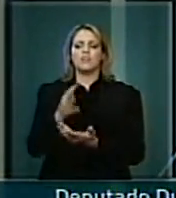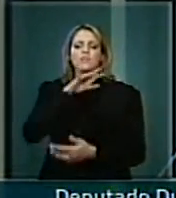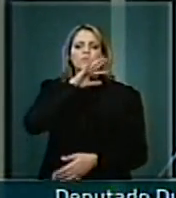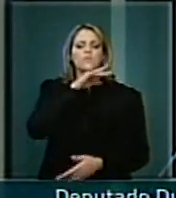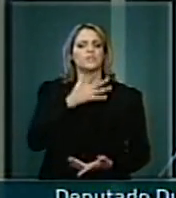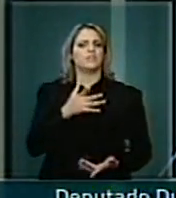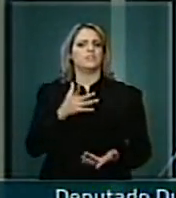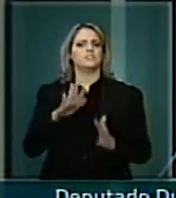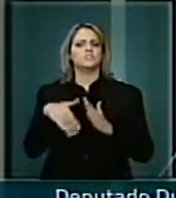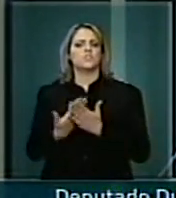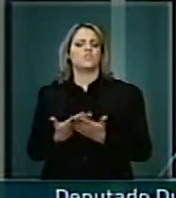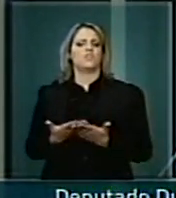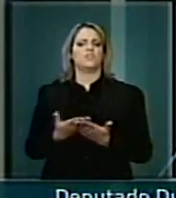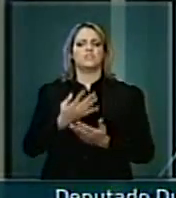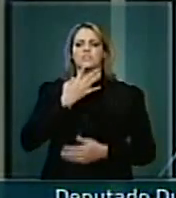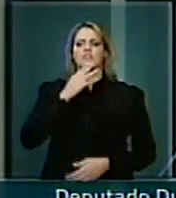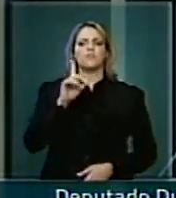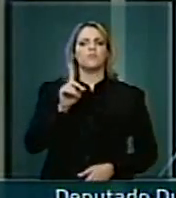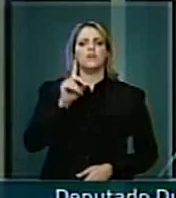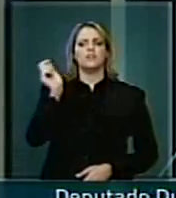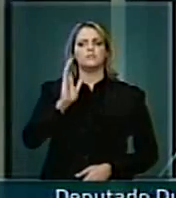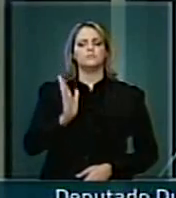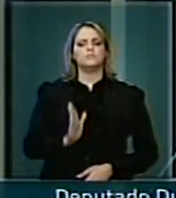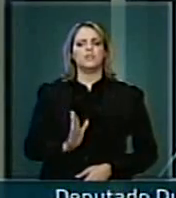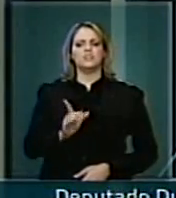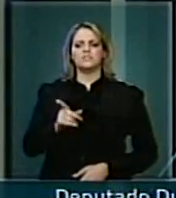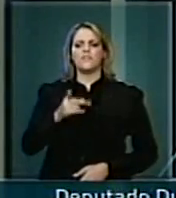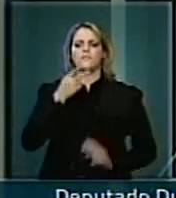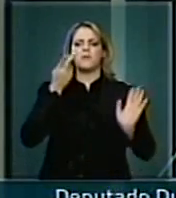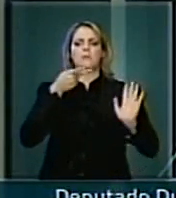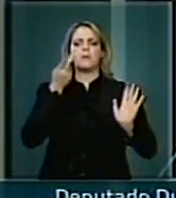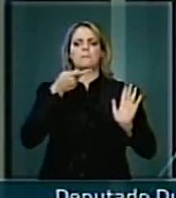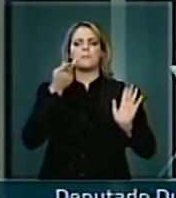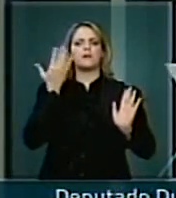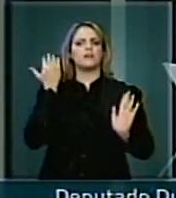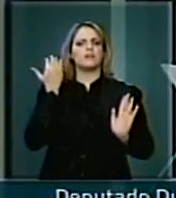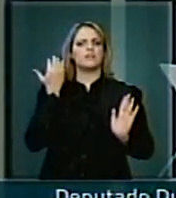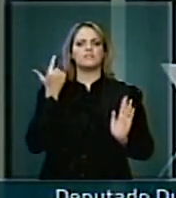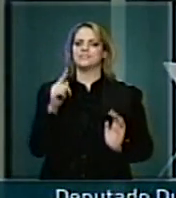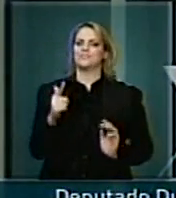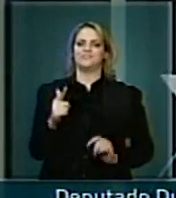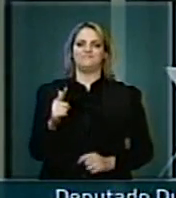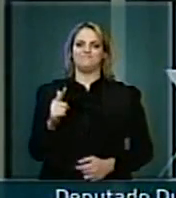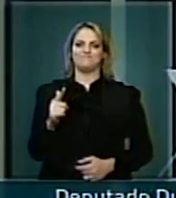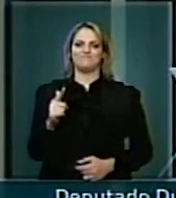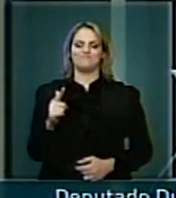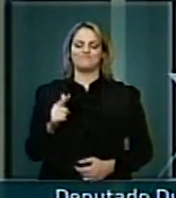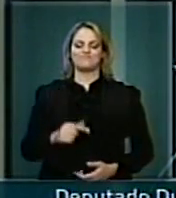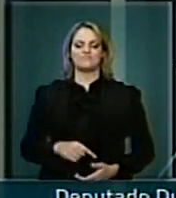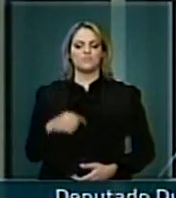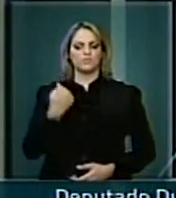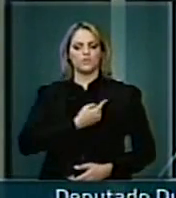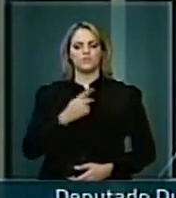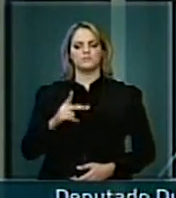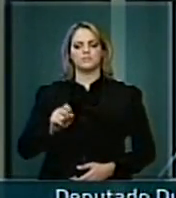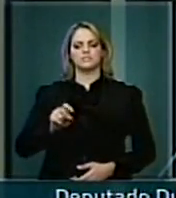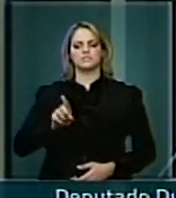aprendizagem, e não foi esse o país que foi prometido, e nem é esse o país que nós, do